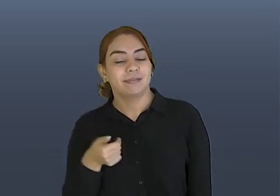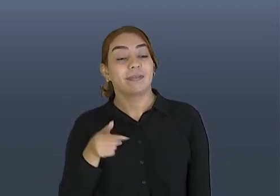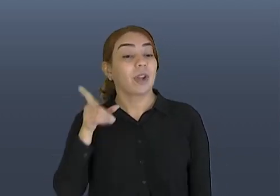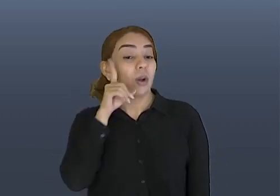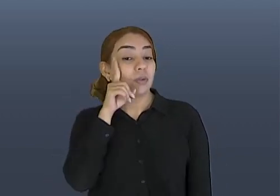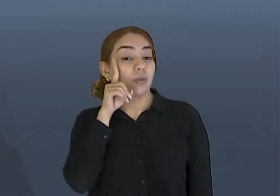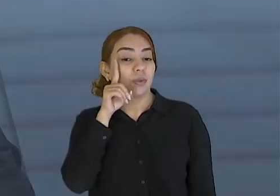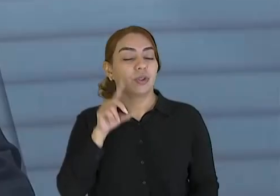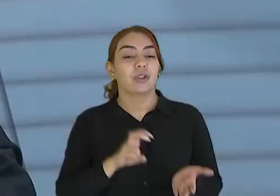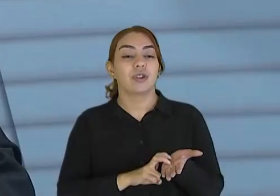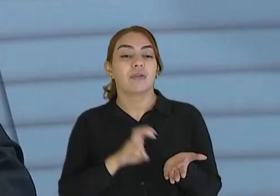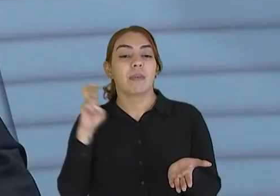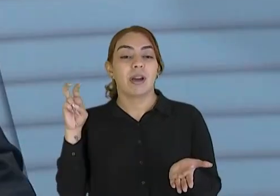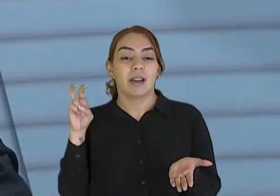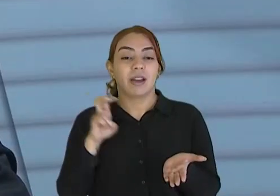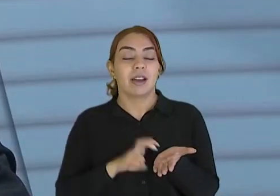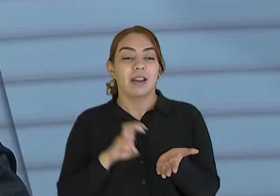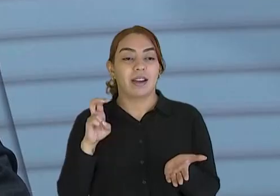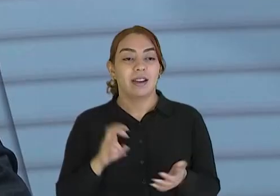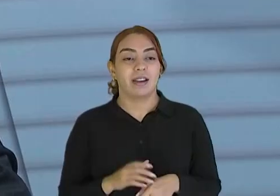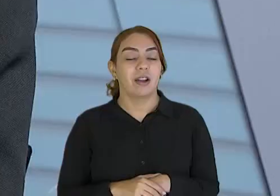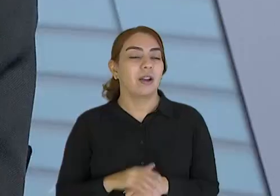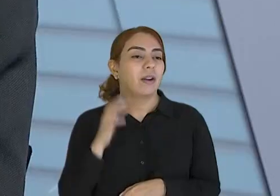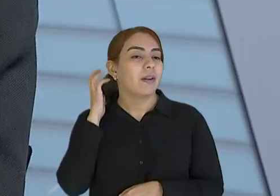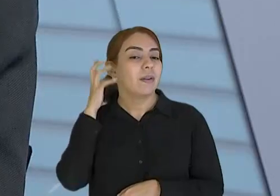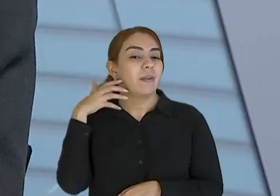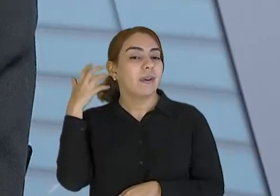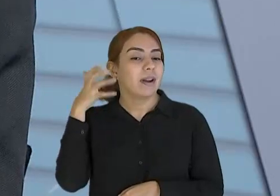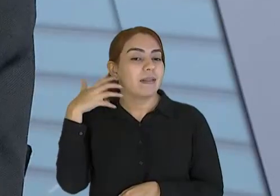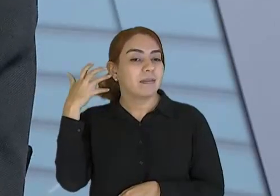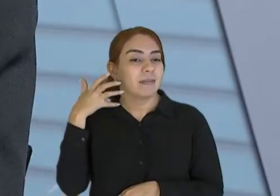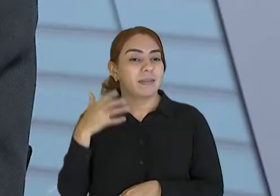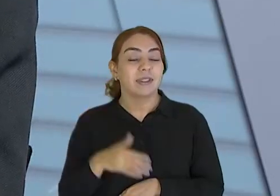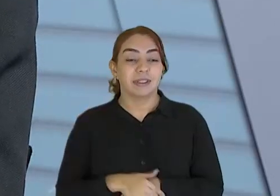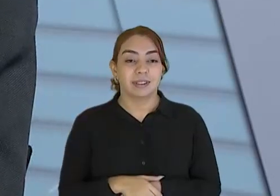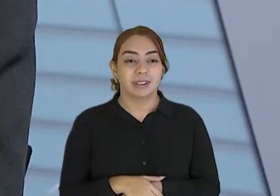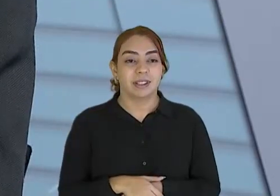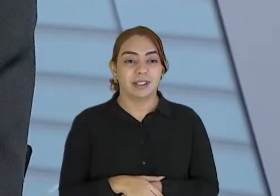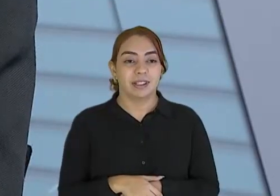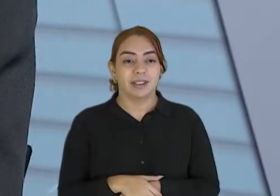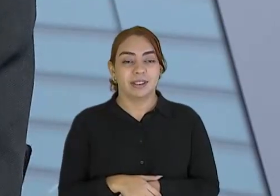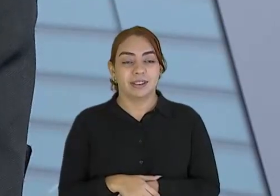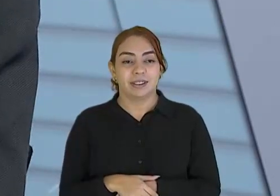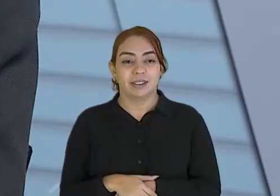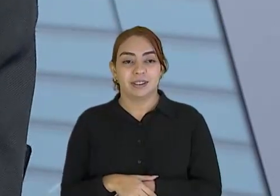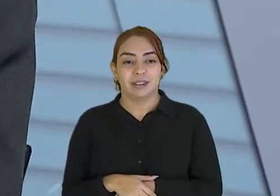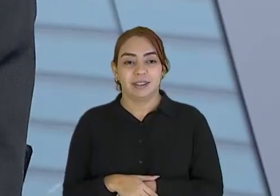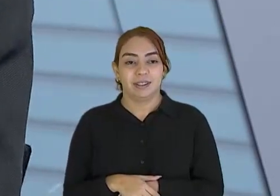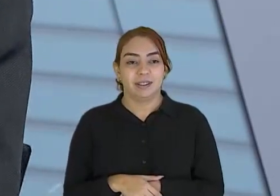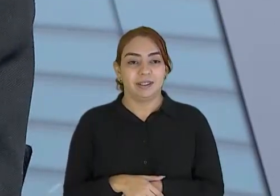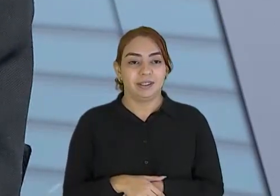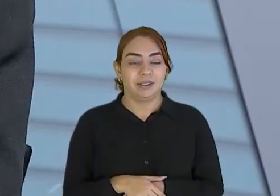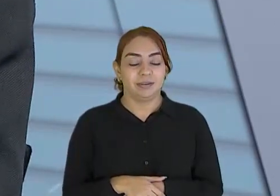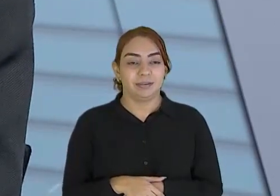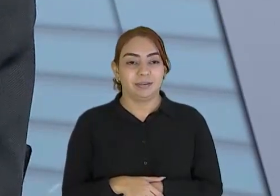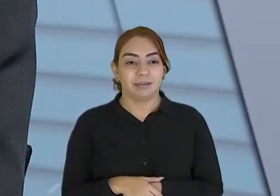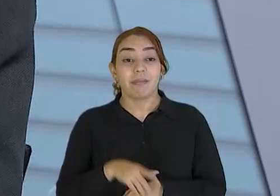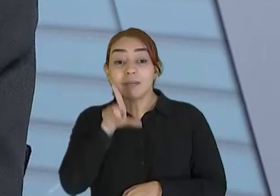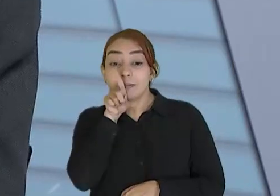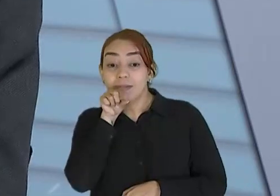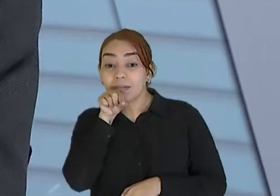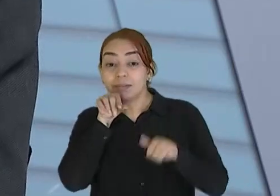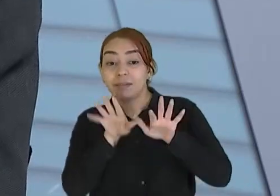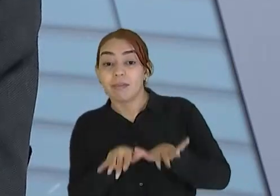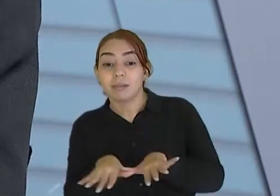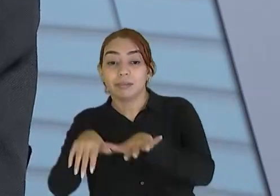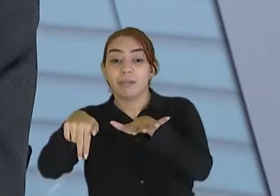dia de manhã, está lá na Unifor. Tem uma música do João do Vale, né? Que diz carcará lá no sertão. É um bicho que voa que nem avião, né?